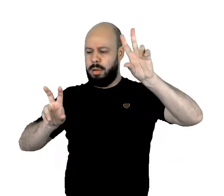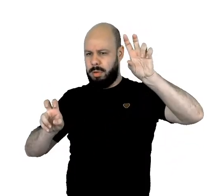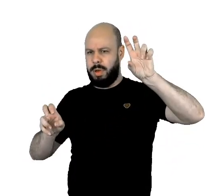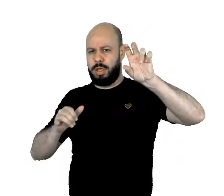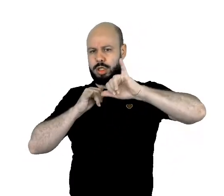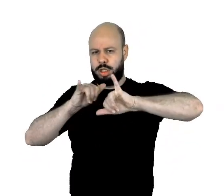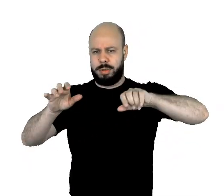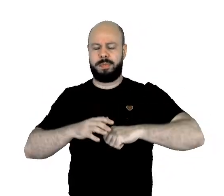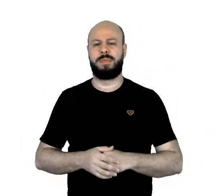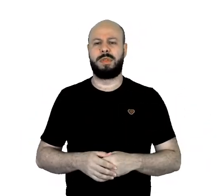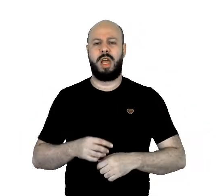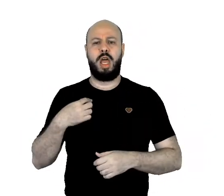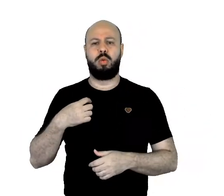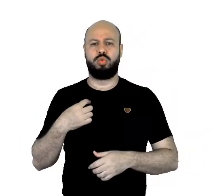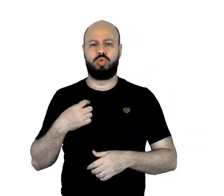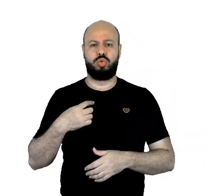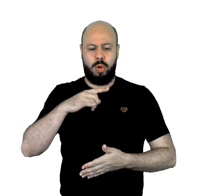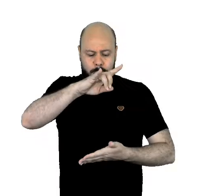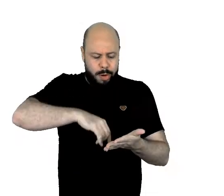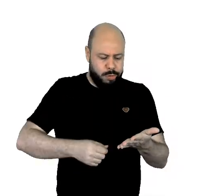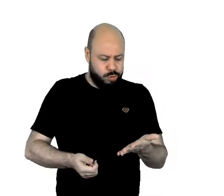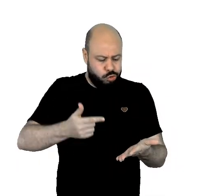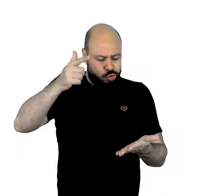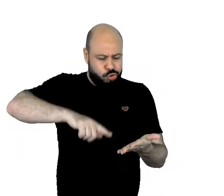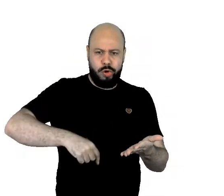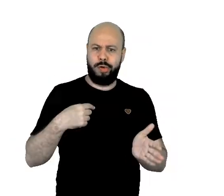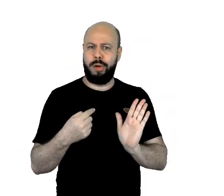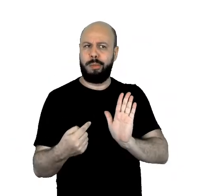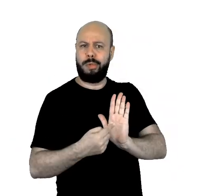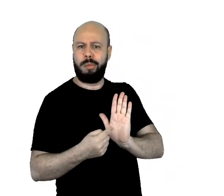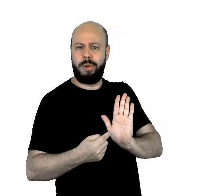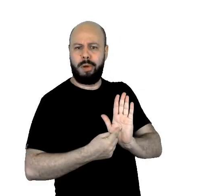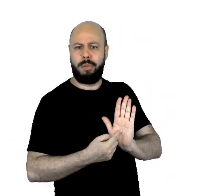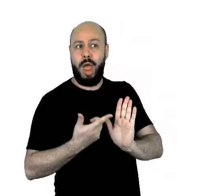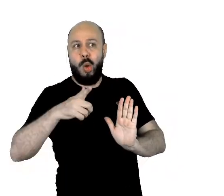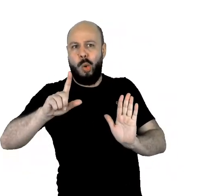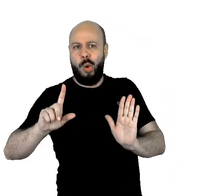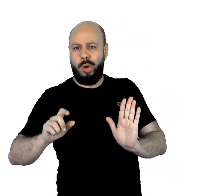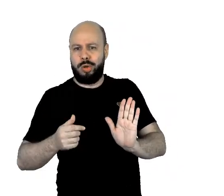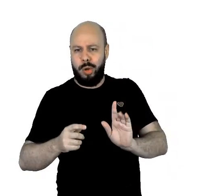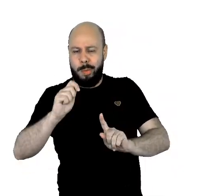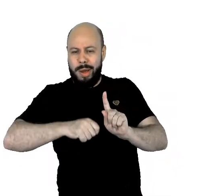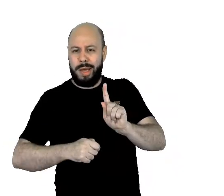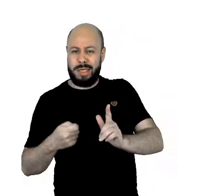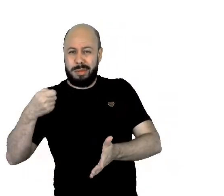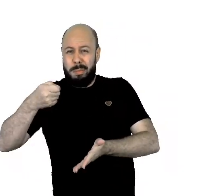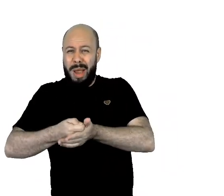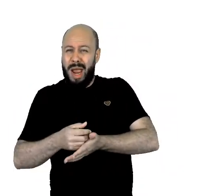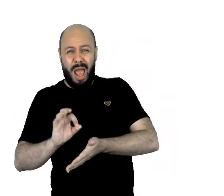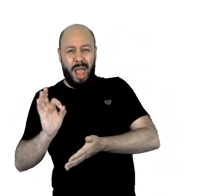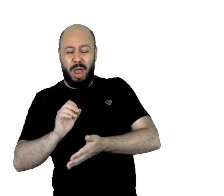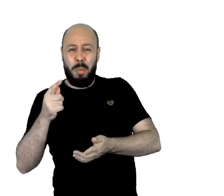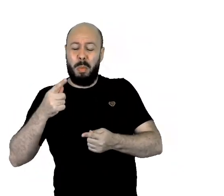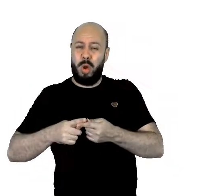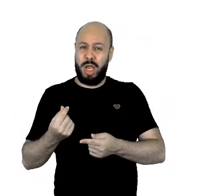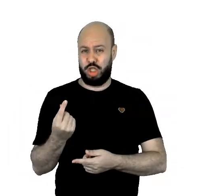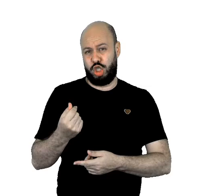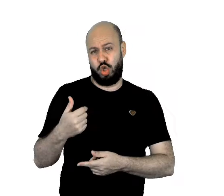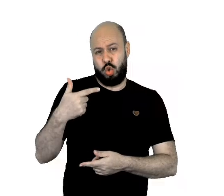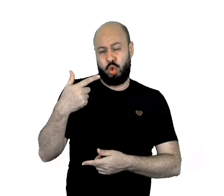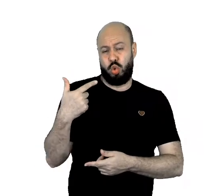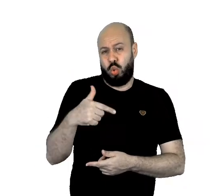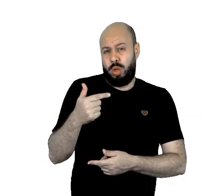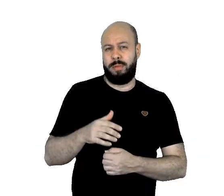reaviso do talão que chegou e o reaviso do outro que eu não paguei porque não tive como pagar. Não